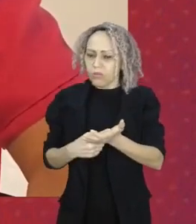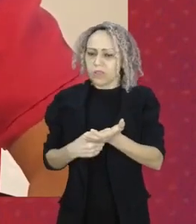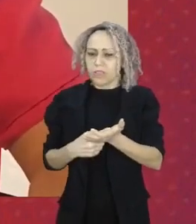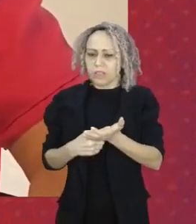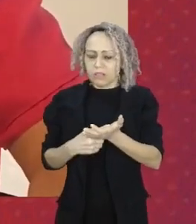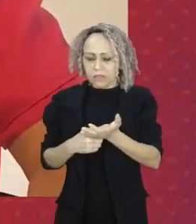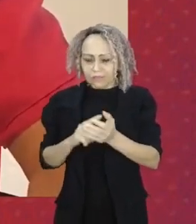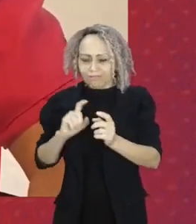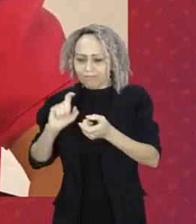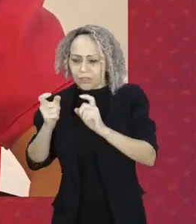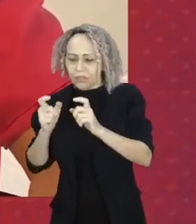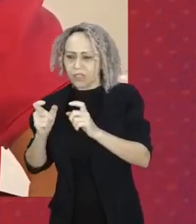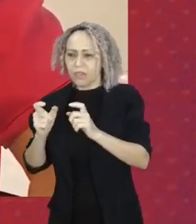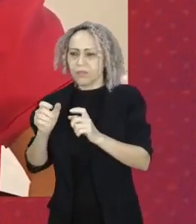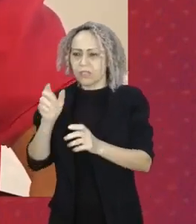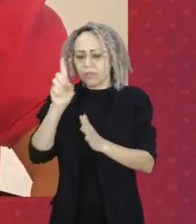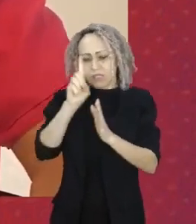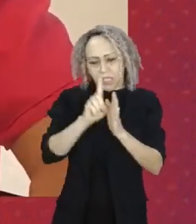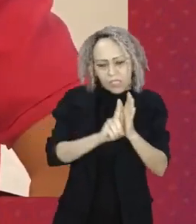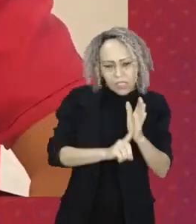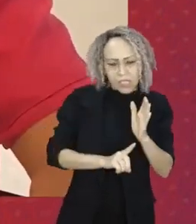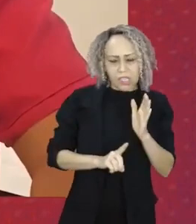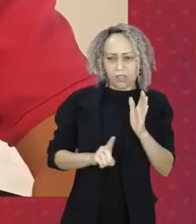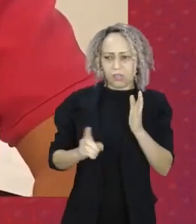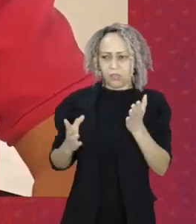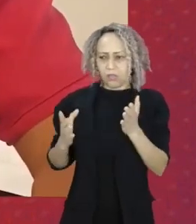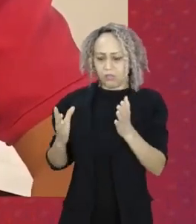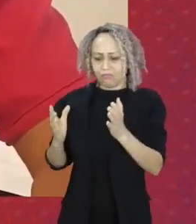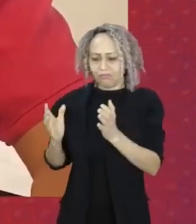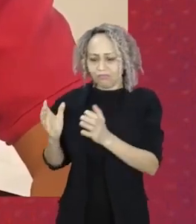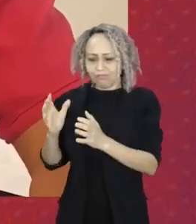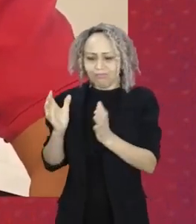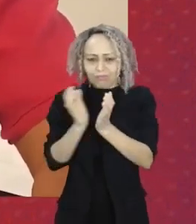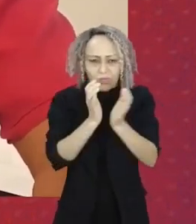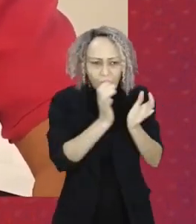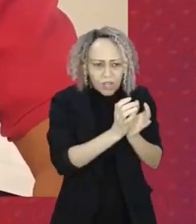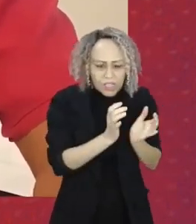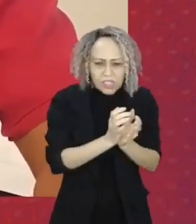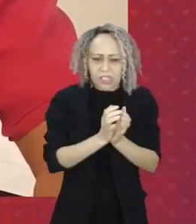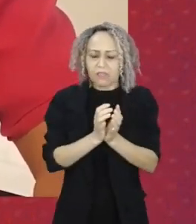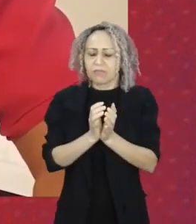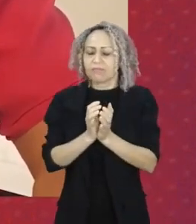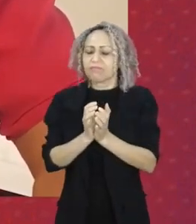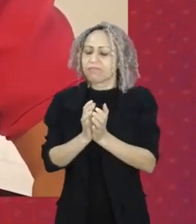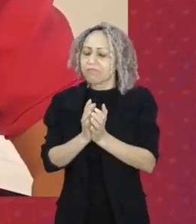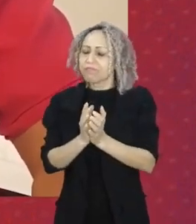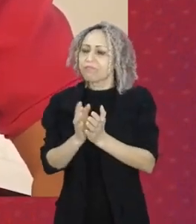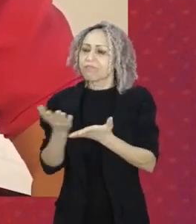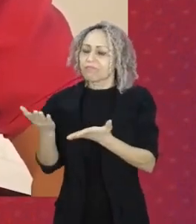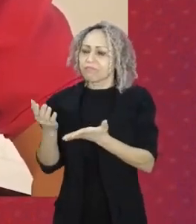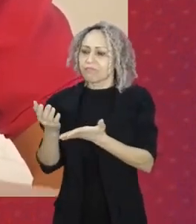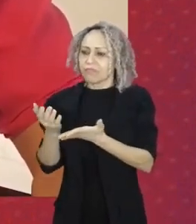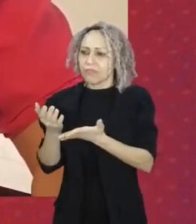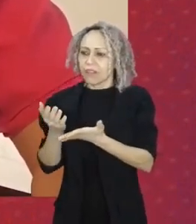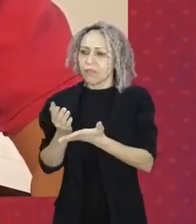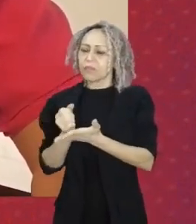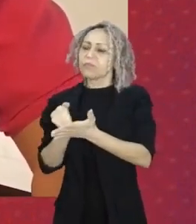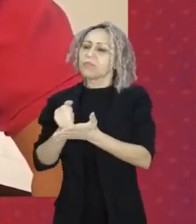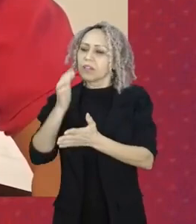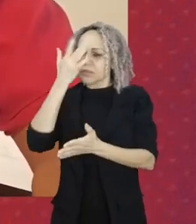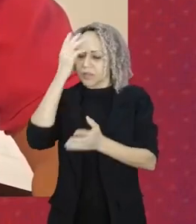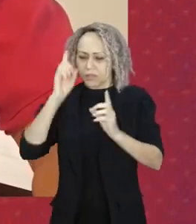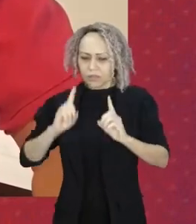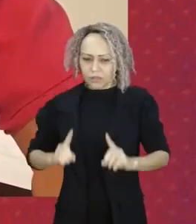coletivos e difusos das pessoas com deficiência. Disciplina sua atuação